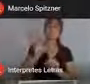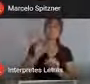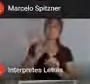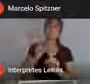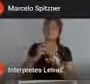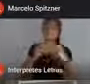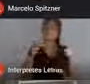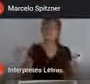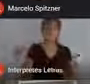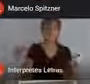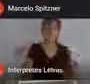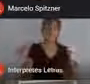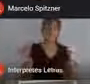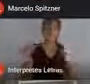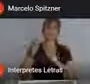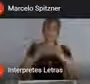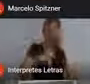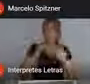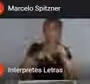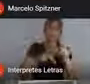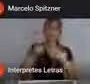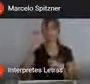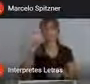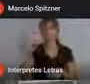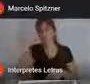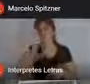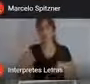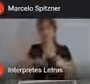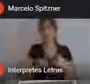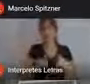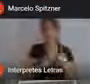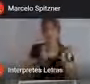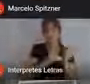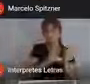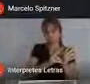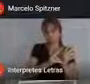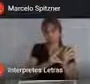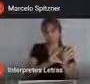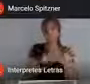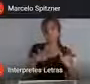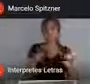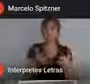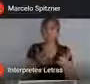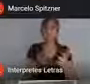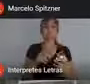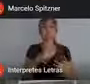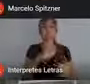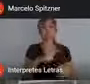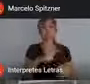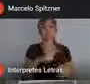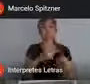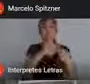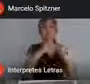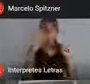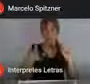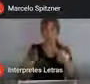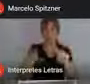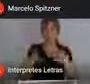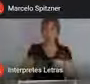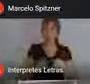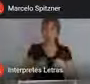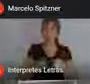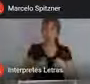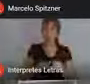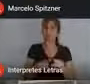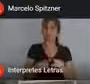diversos povos, né? Europeus, indígenas e também de origem africana, né, nas variações linguísticas